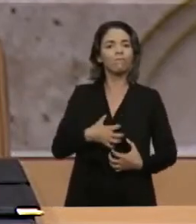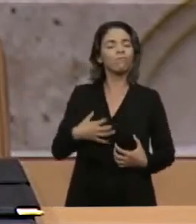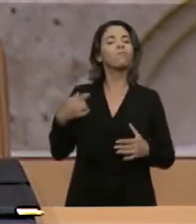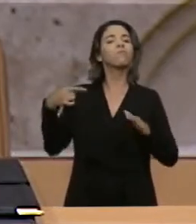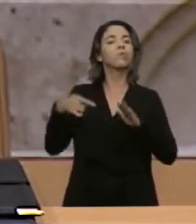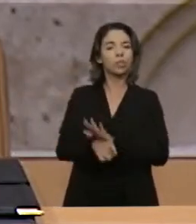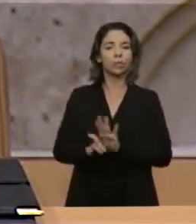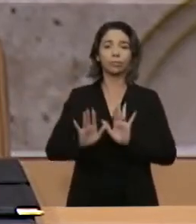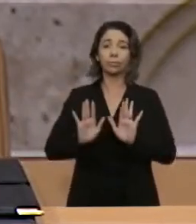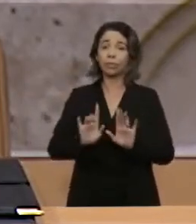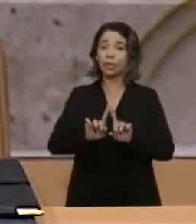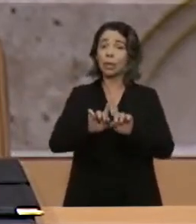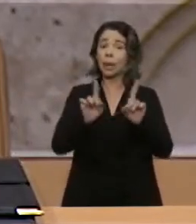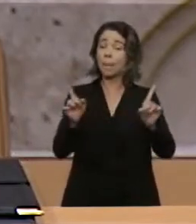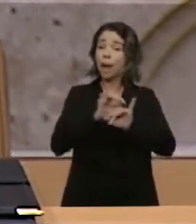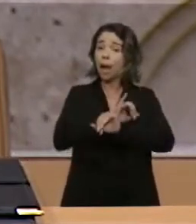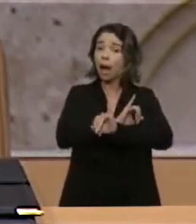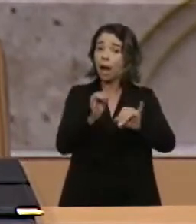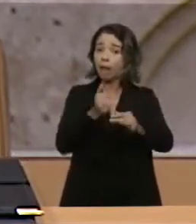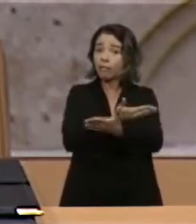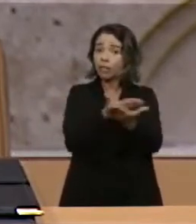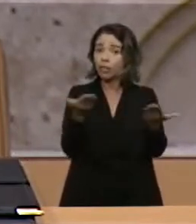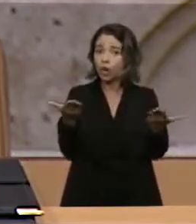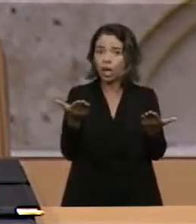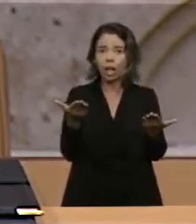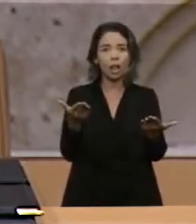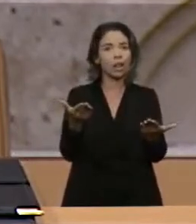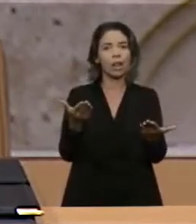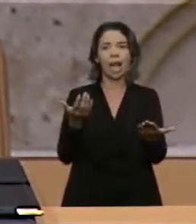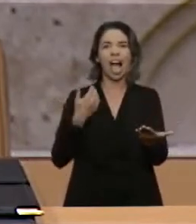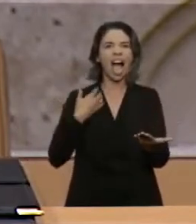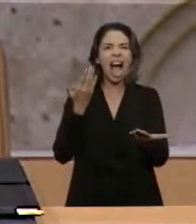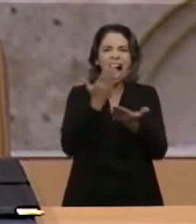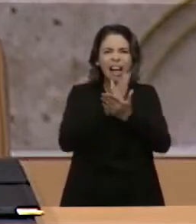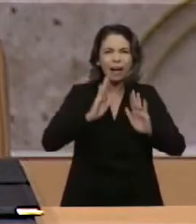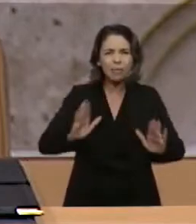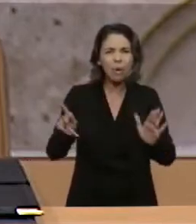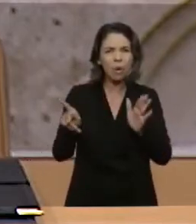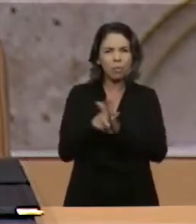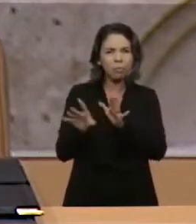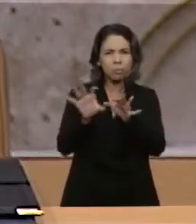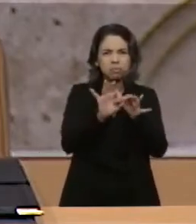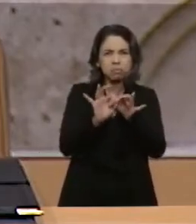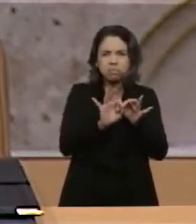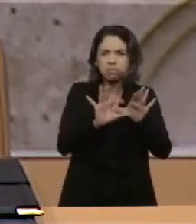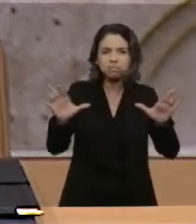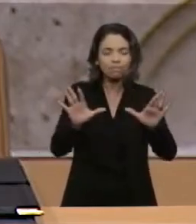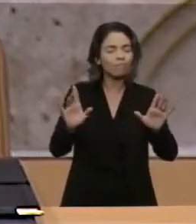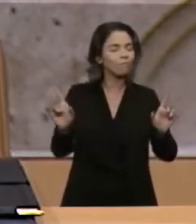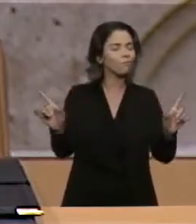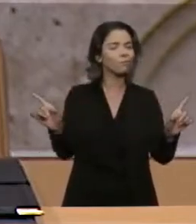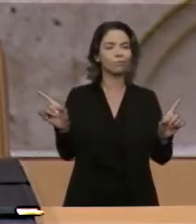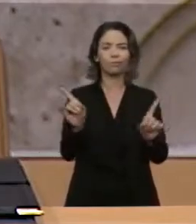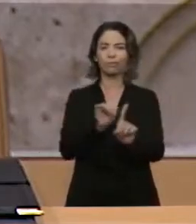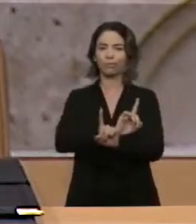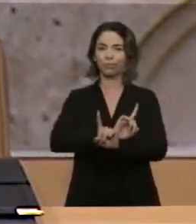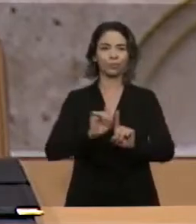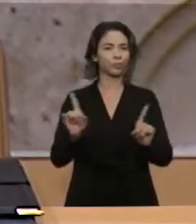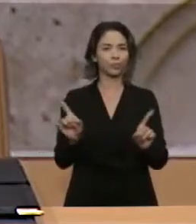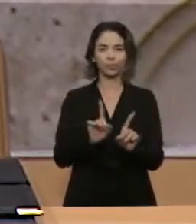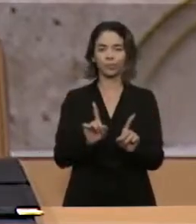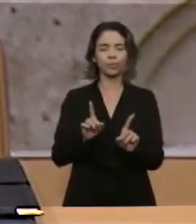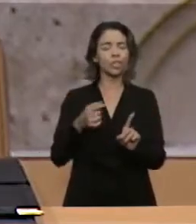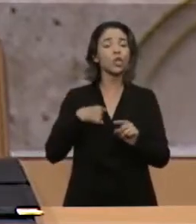Mas advirto, não destruíram o espírito da democracia. Não foram